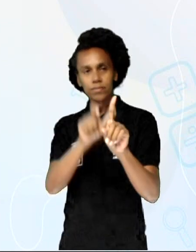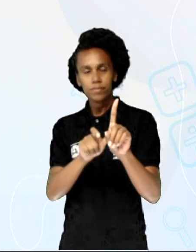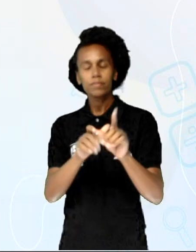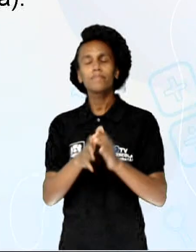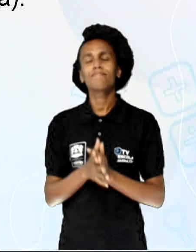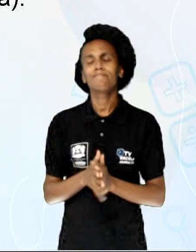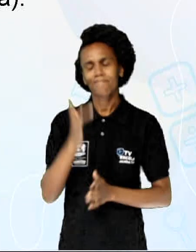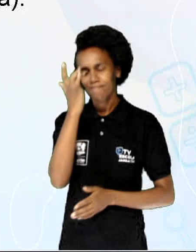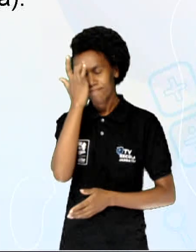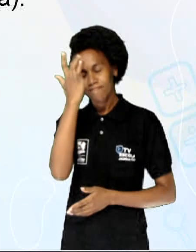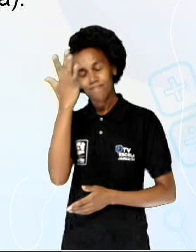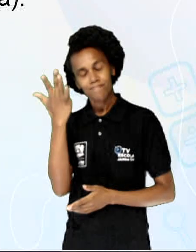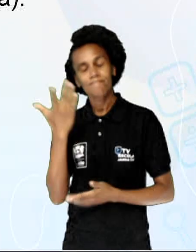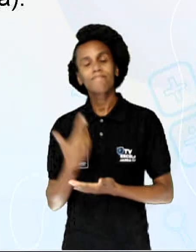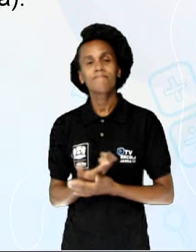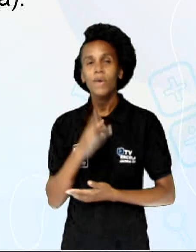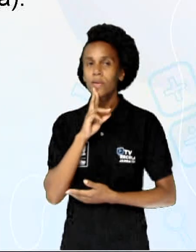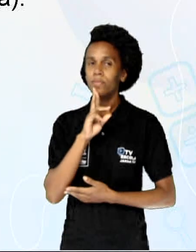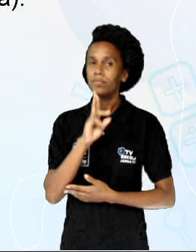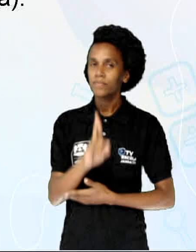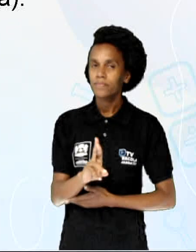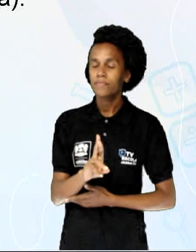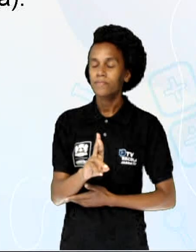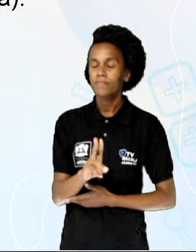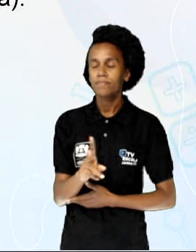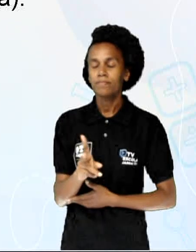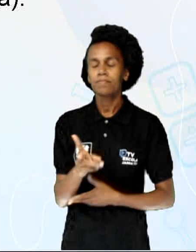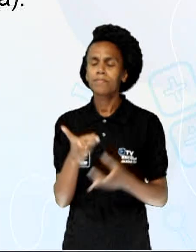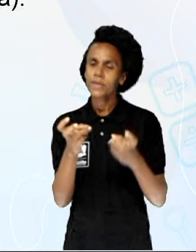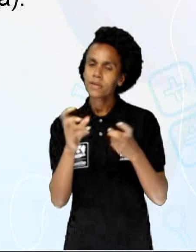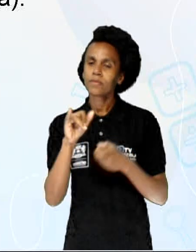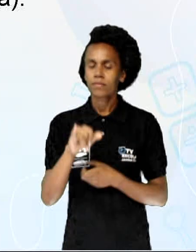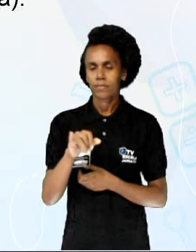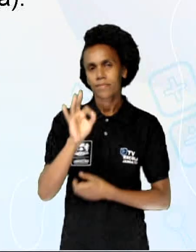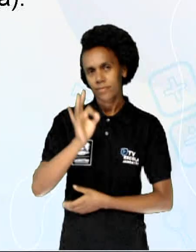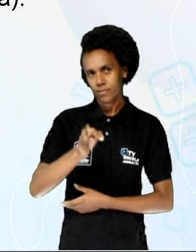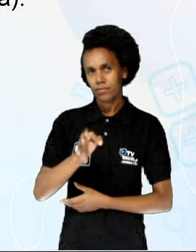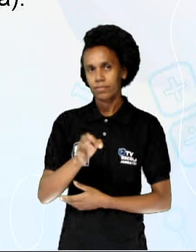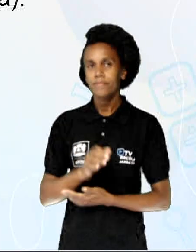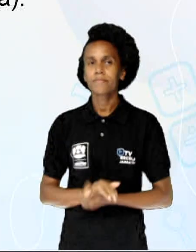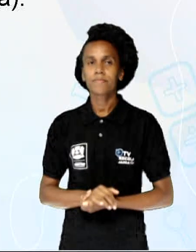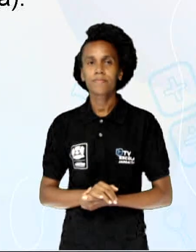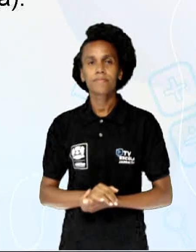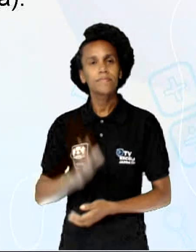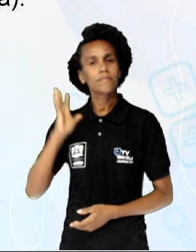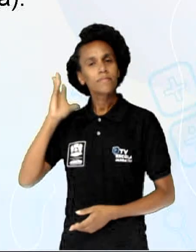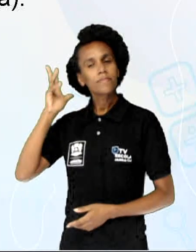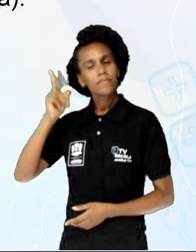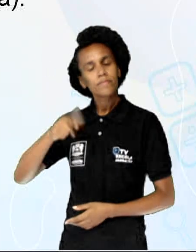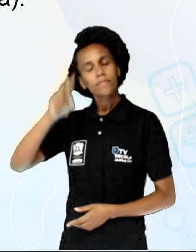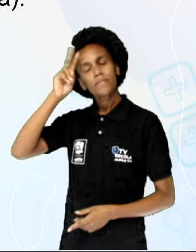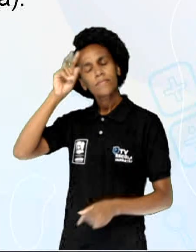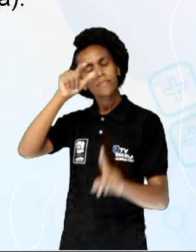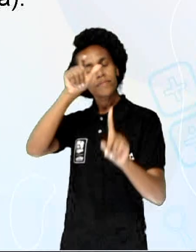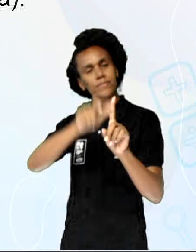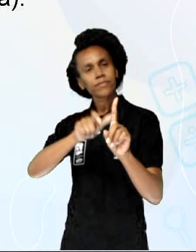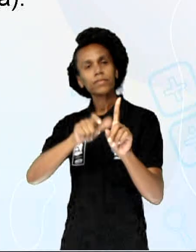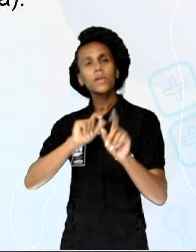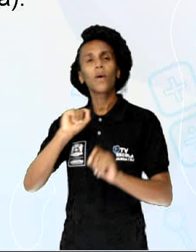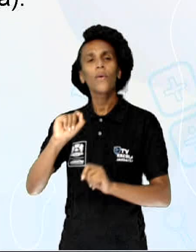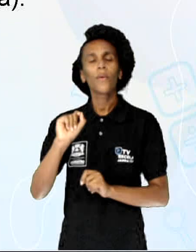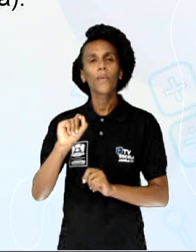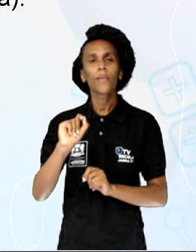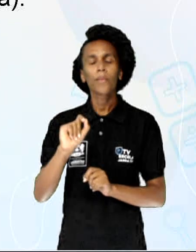vocês acertaram. O que é a biografia? A biografia é um tipo de texto que narra a história da vida de